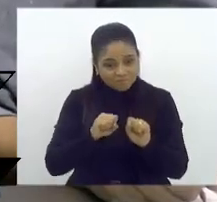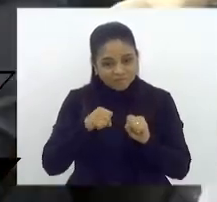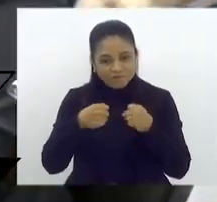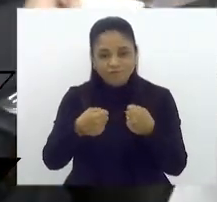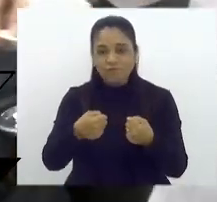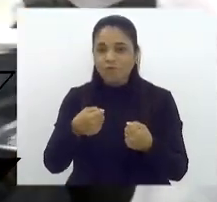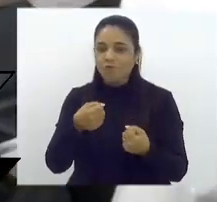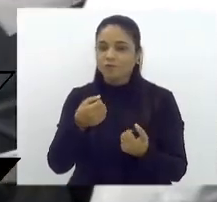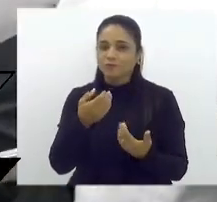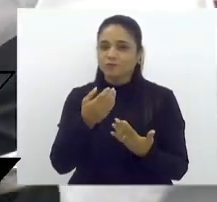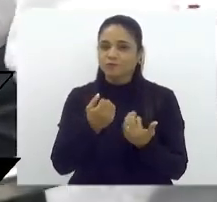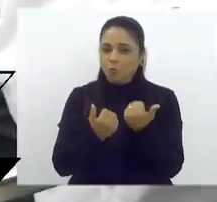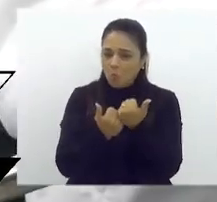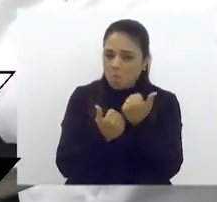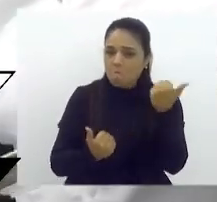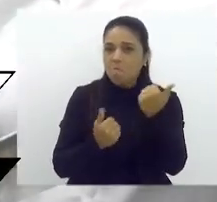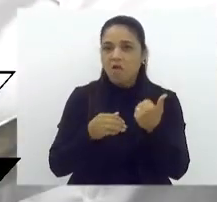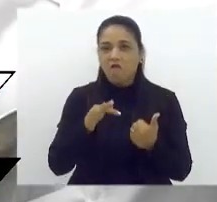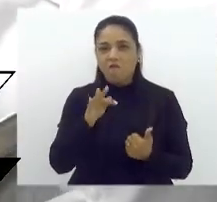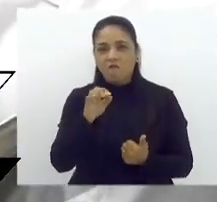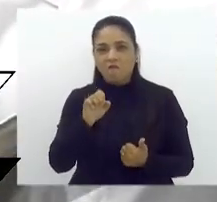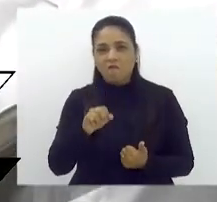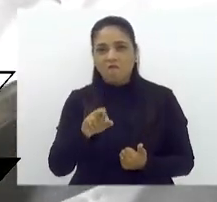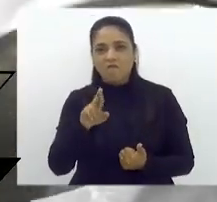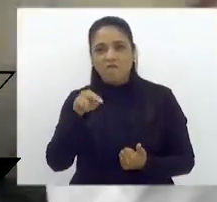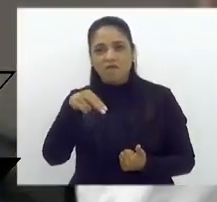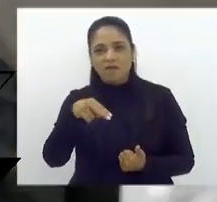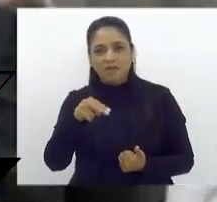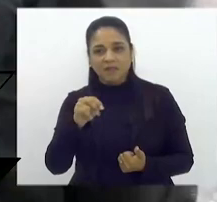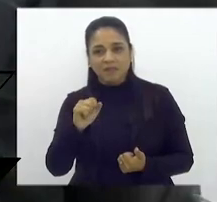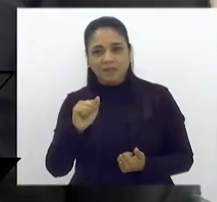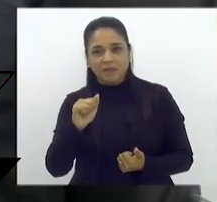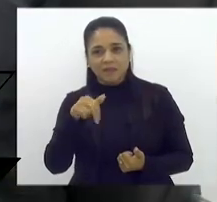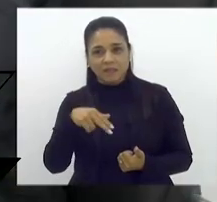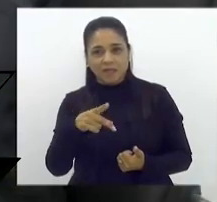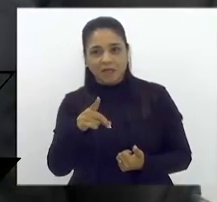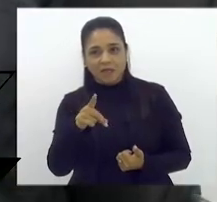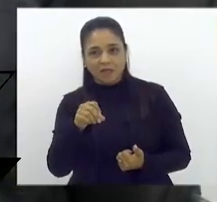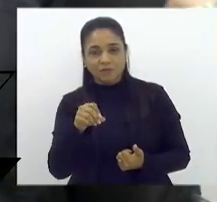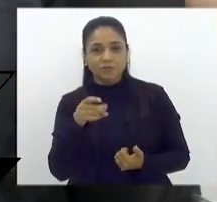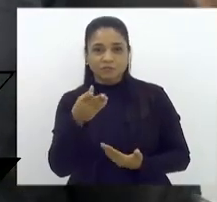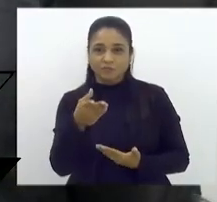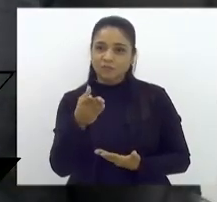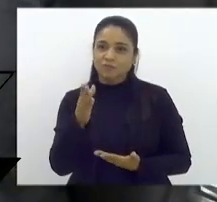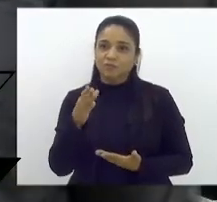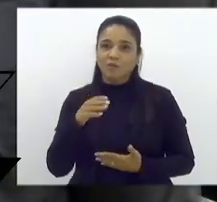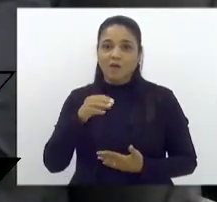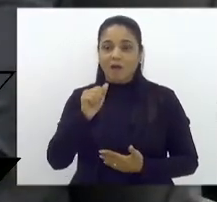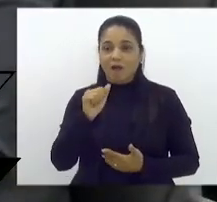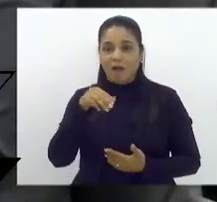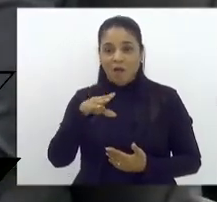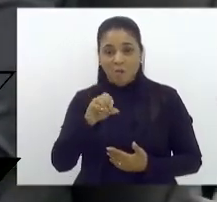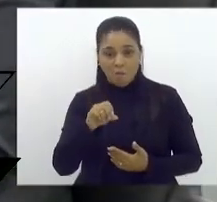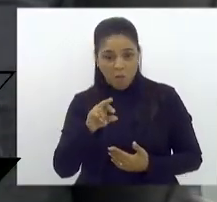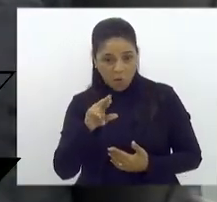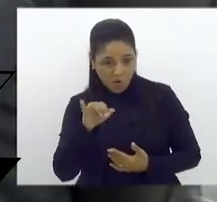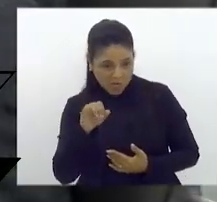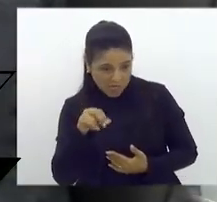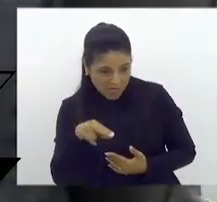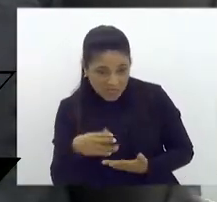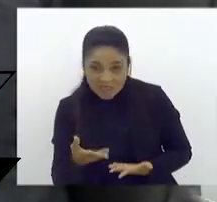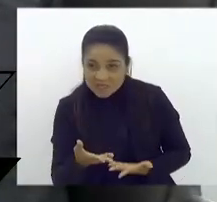do vosso competente assessor, que se denomina Fernando Amorim. Não sei se passou a